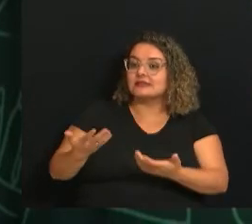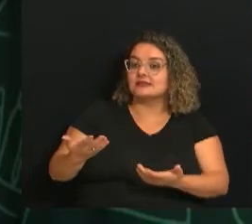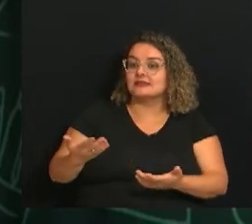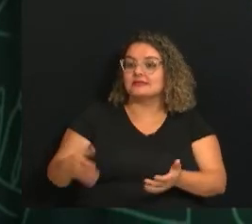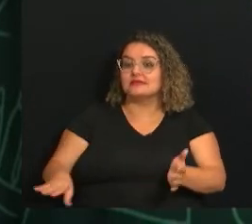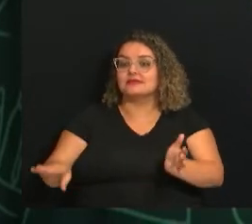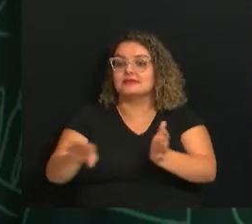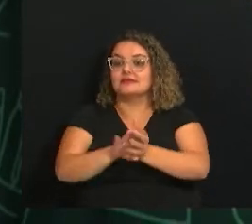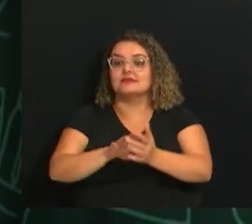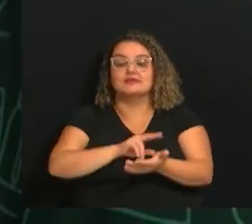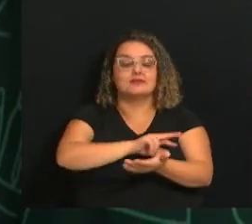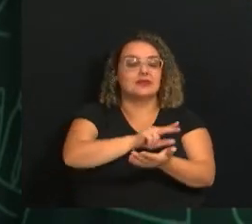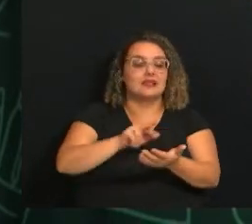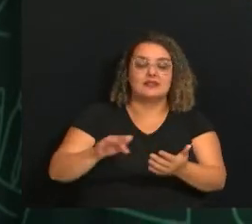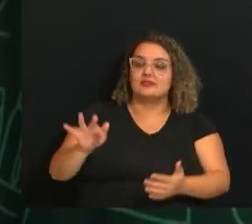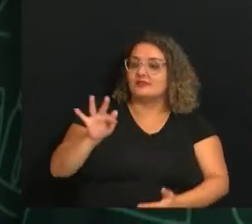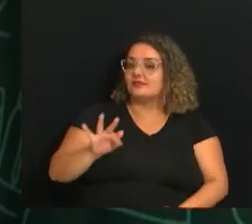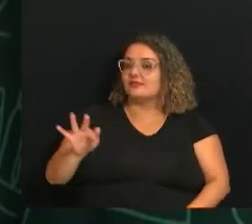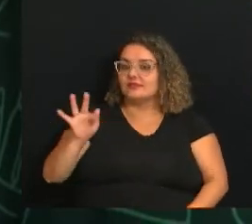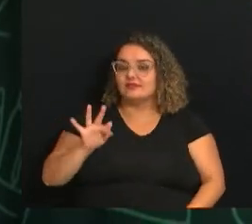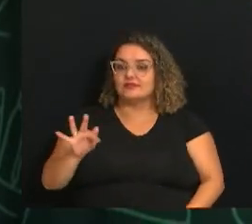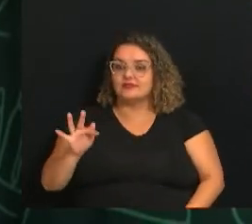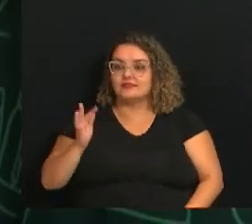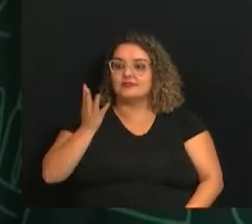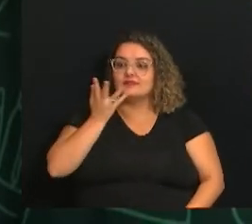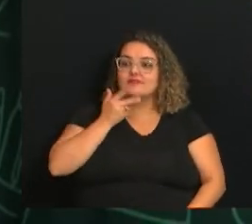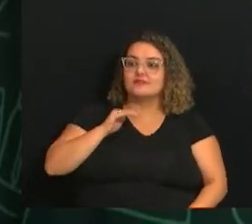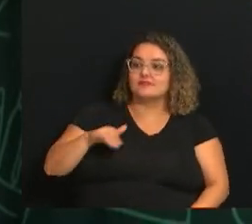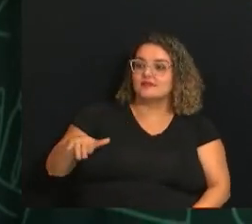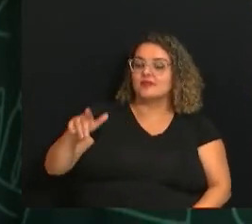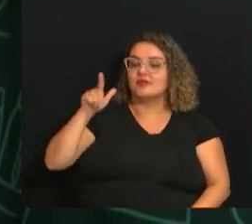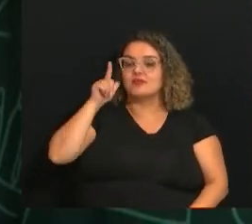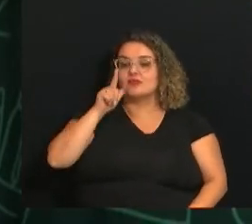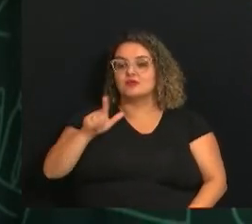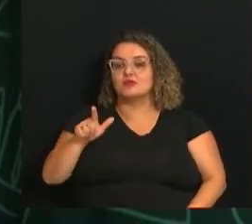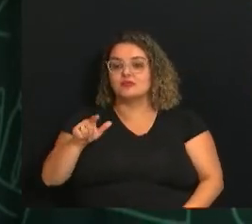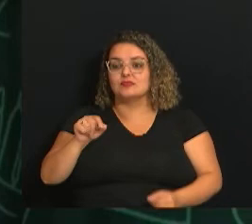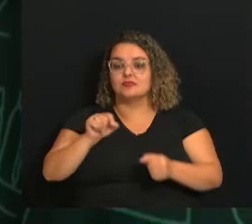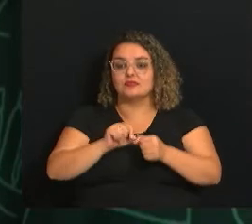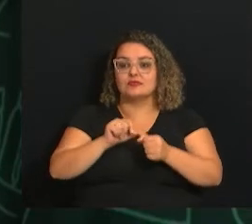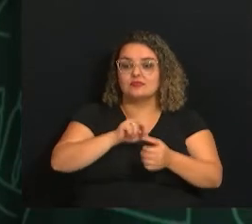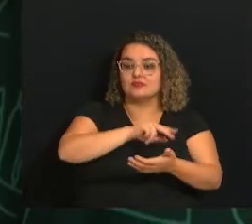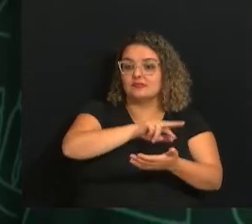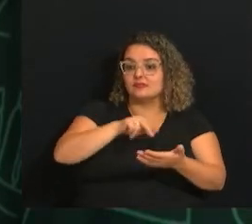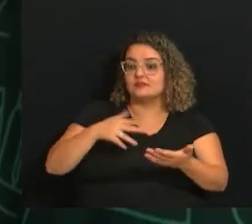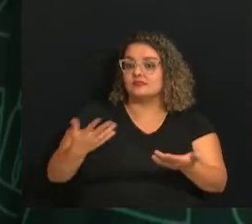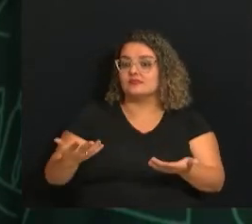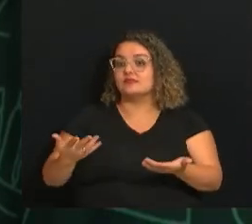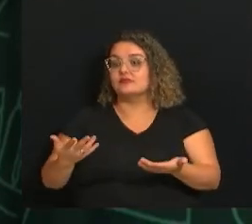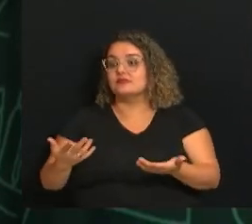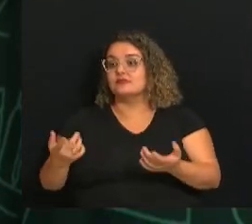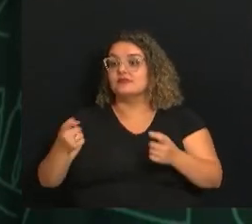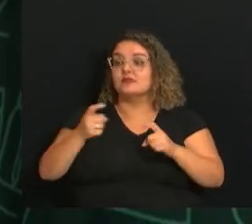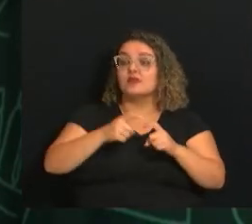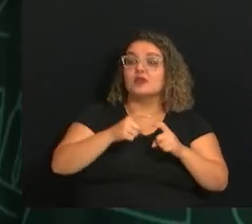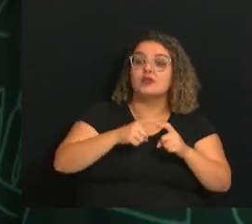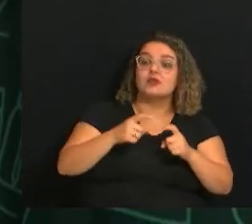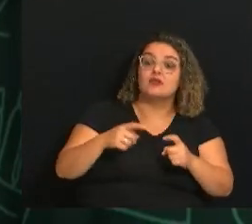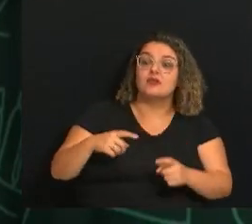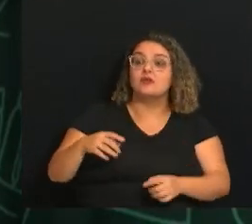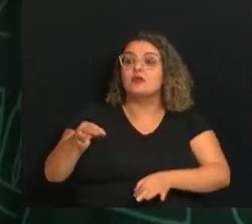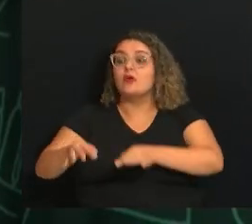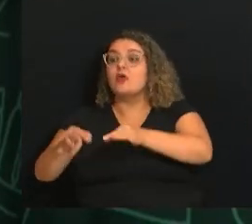não é, em várias universidades, desde garoto aí, conseguindo, não é, grandes feitos. Será que ele virou médico ou será que ele virou